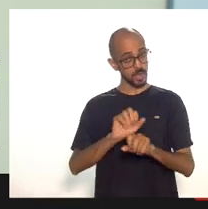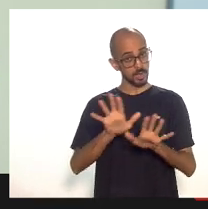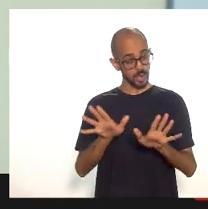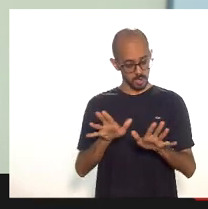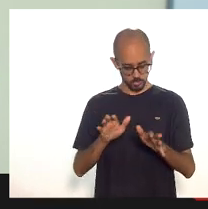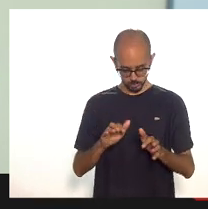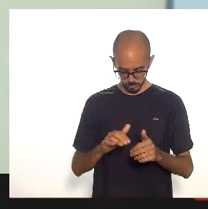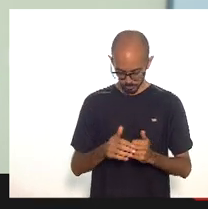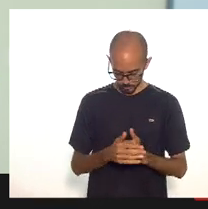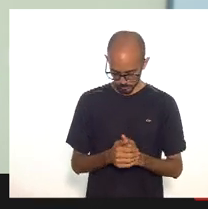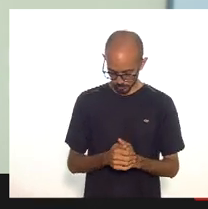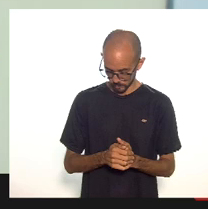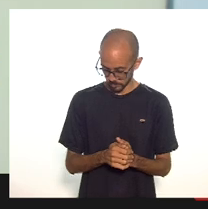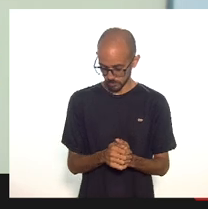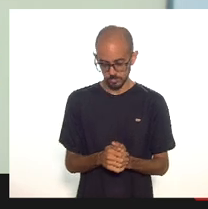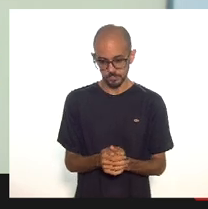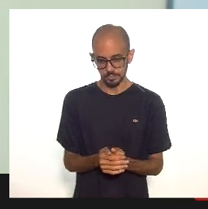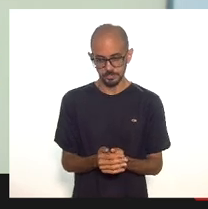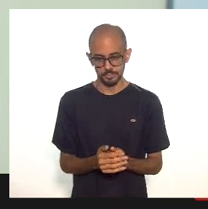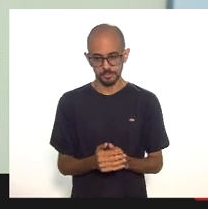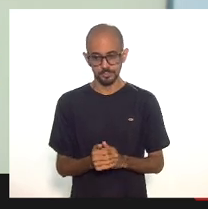melhorar.